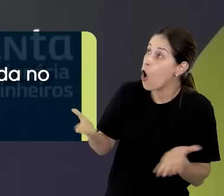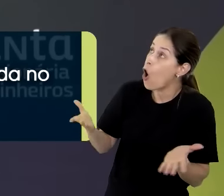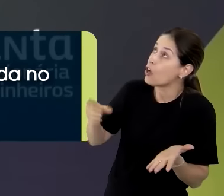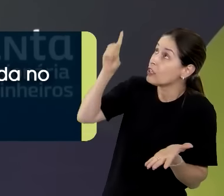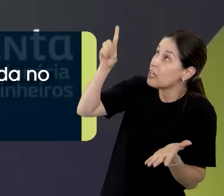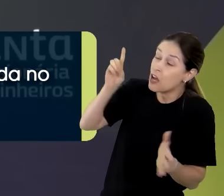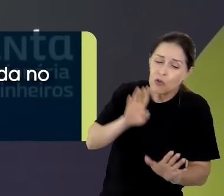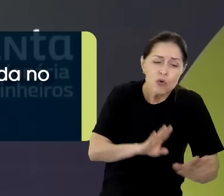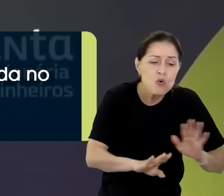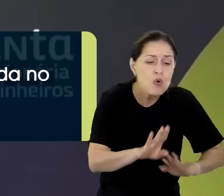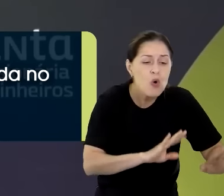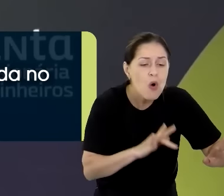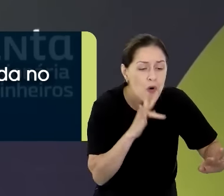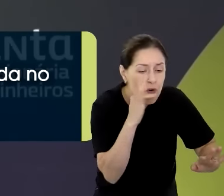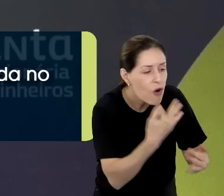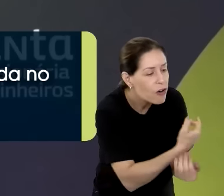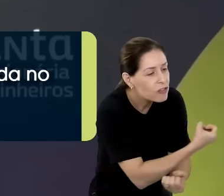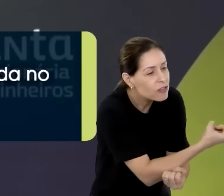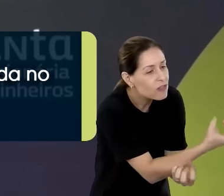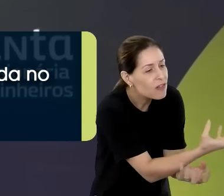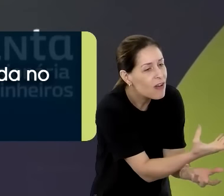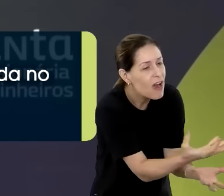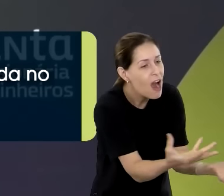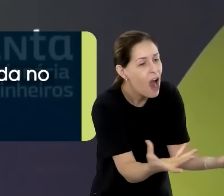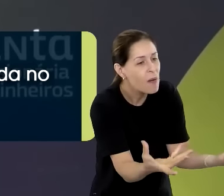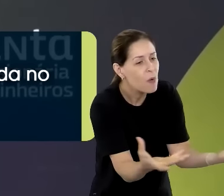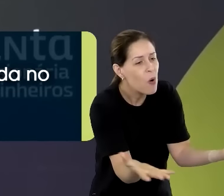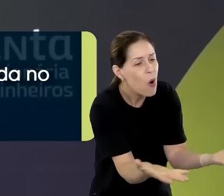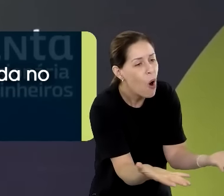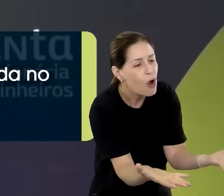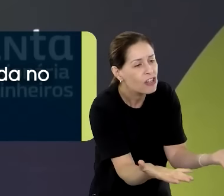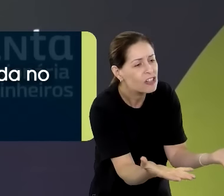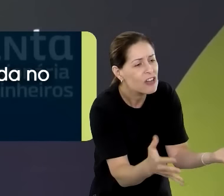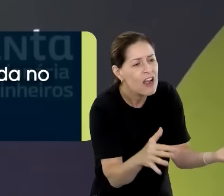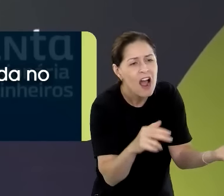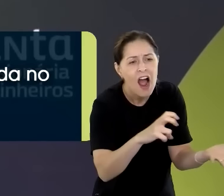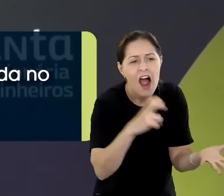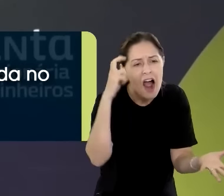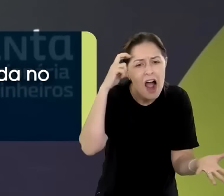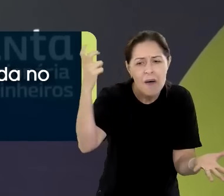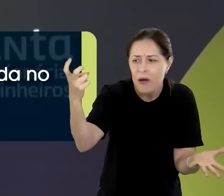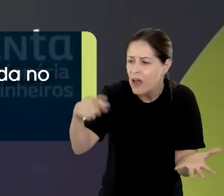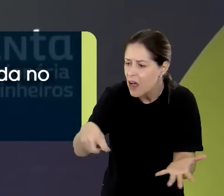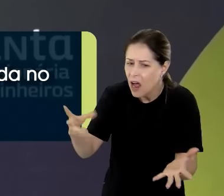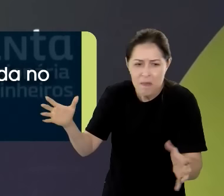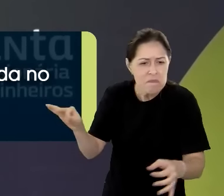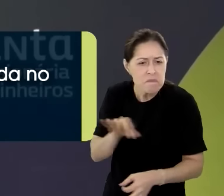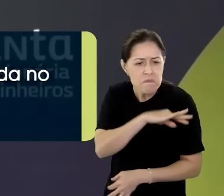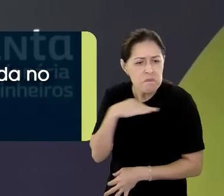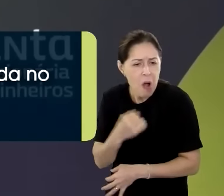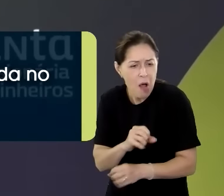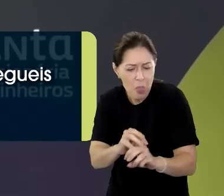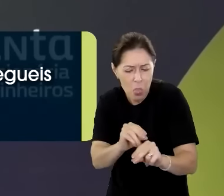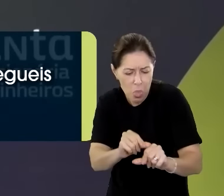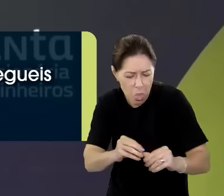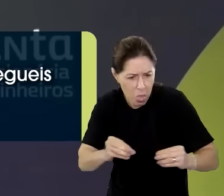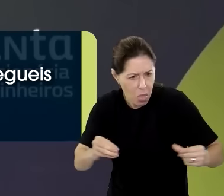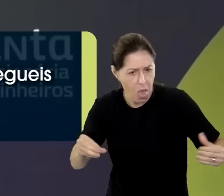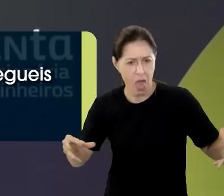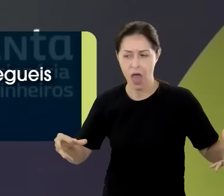é lançada no forno, quanto mais tratando-se de vós, homens de pequena